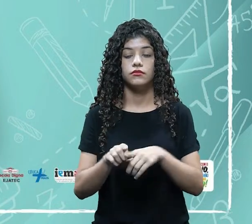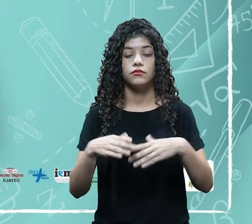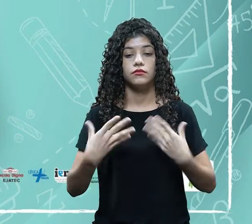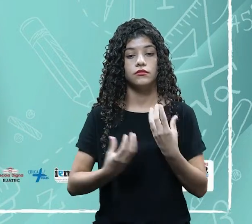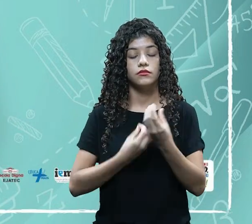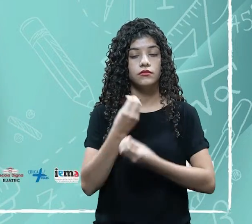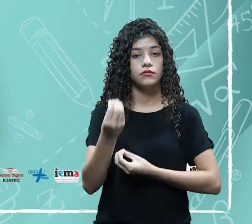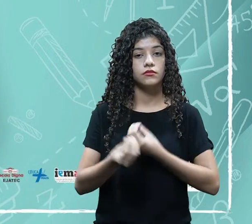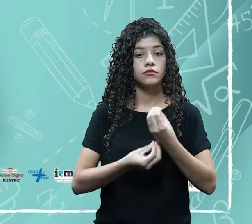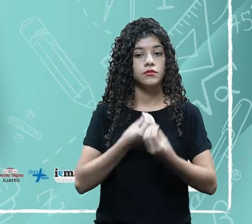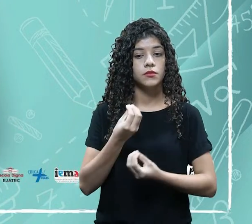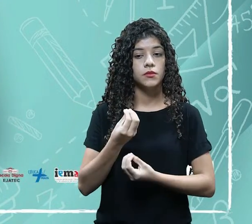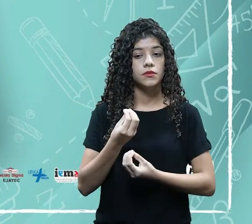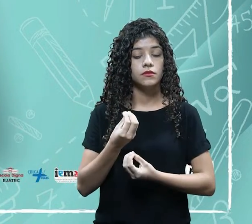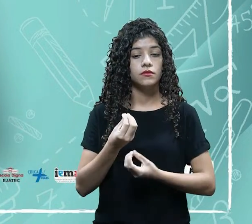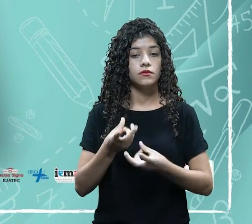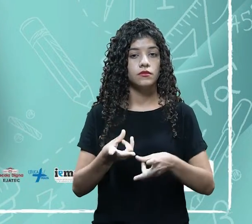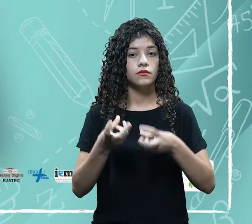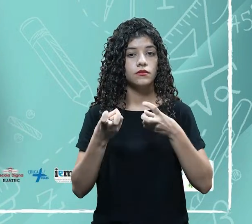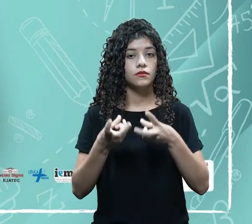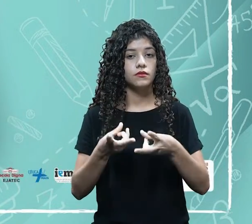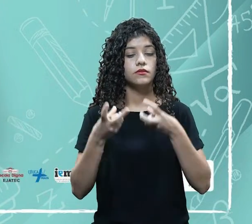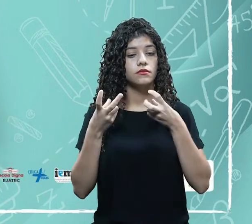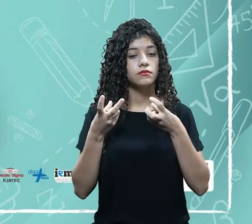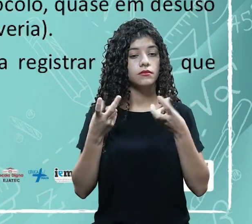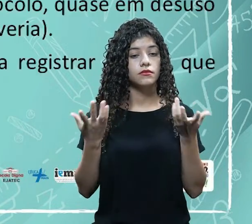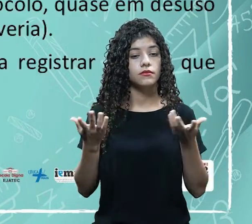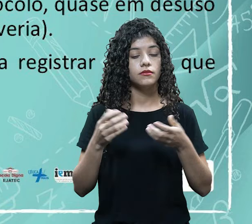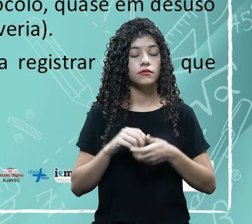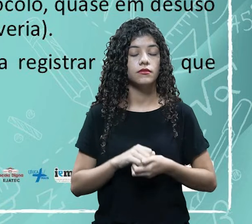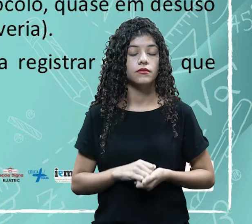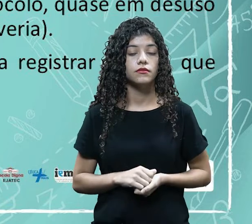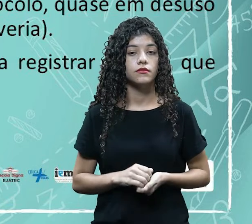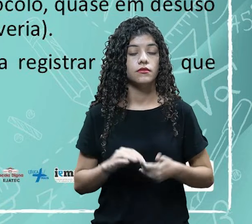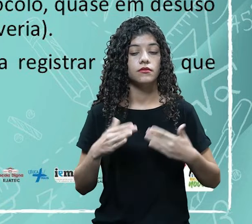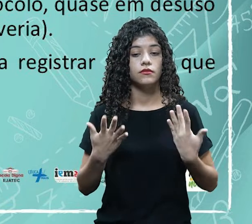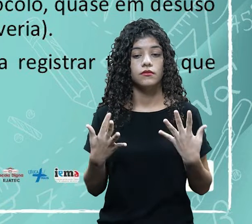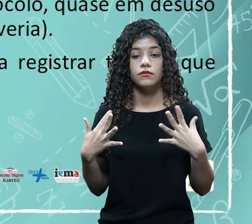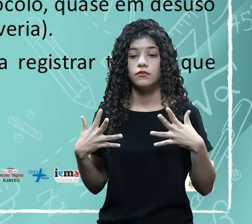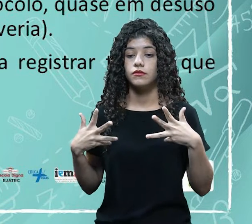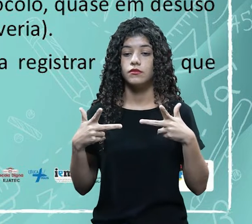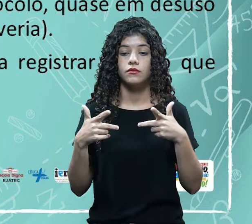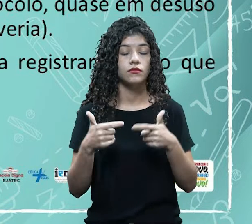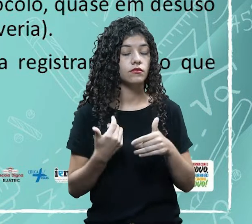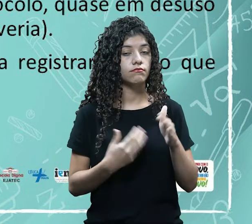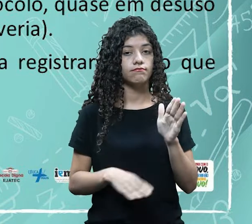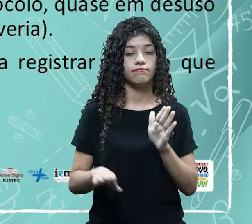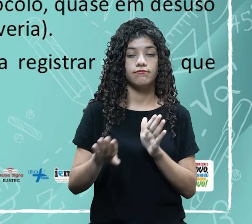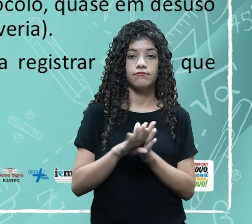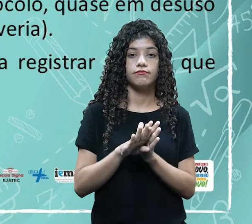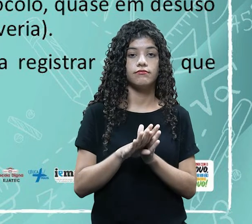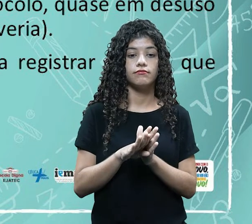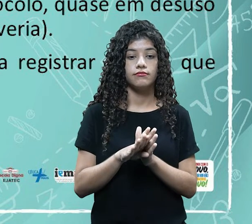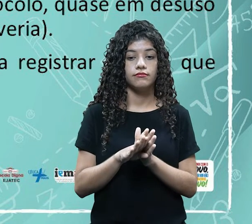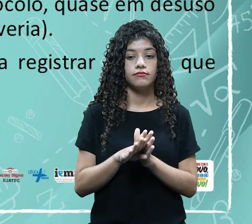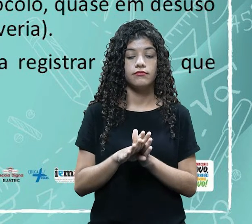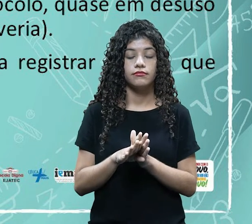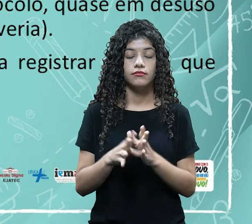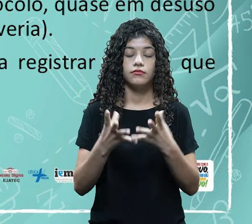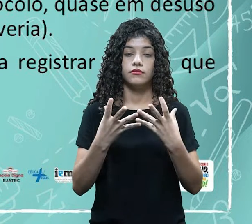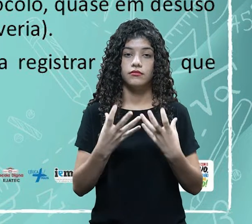Então, como é que eu faço essa identificação desse documento, né? Então, todo documento que chega, ele